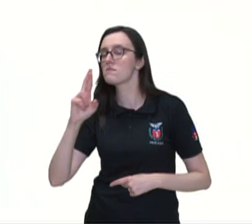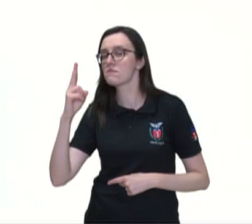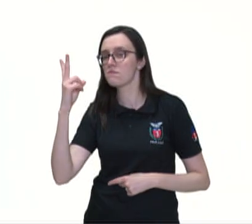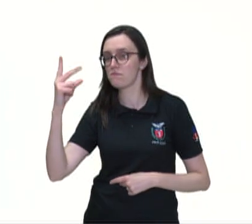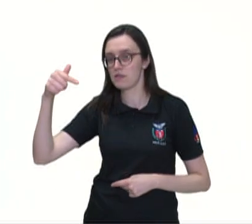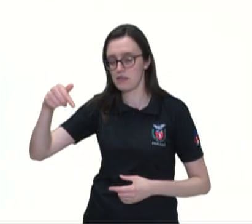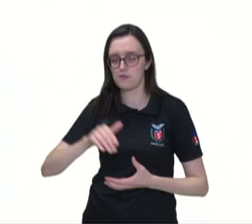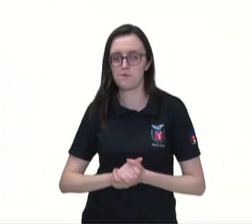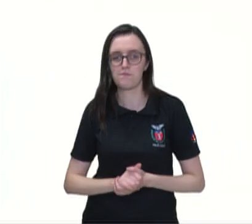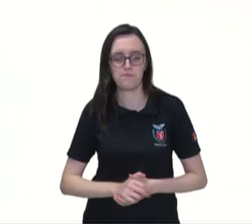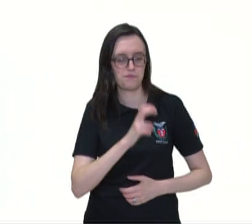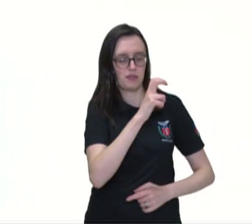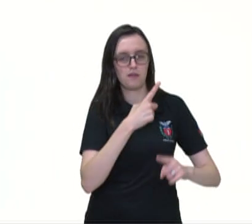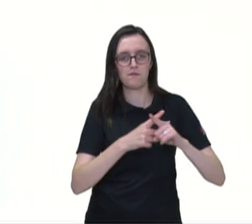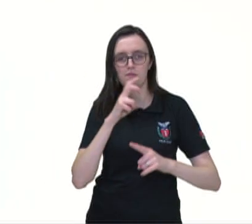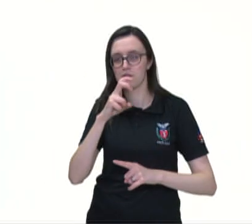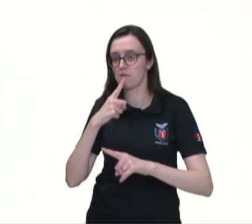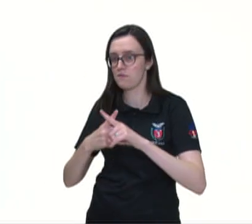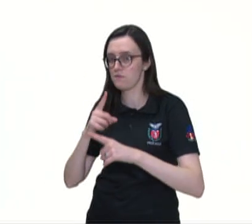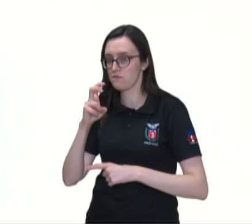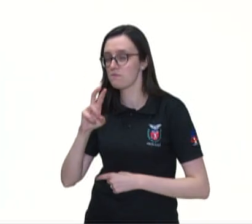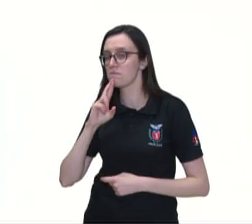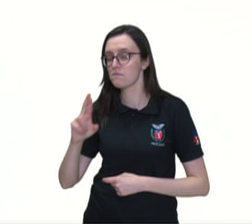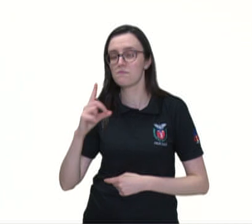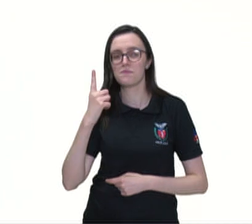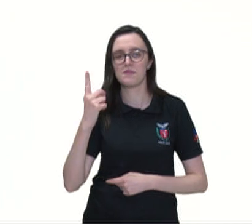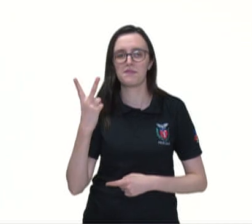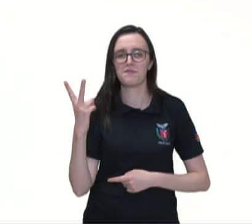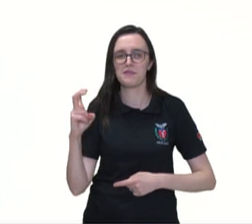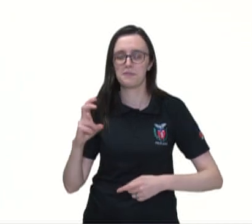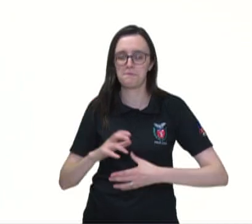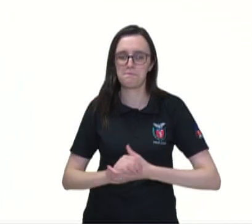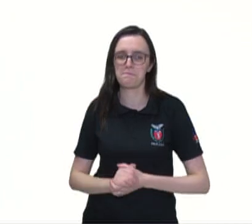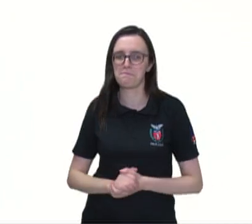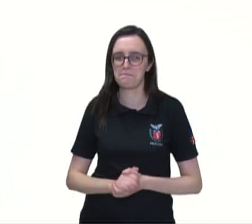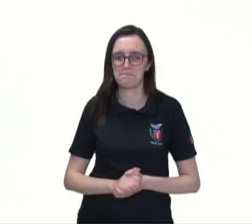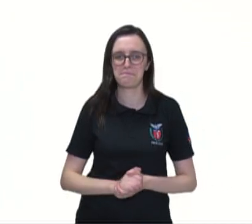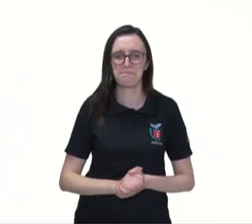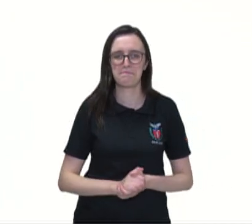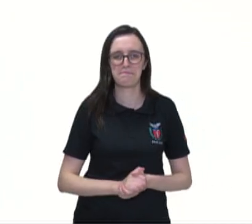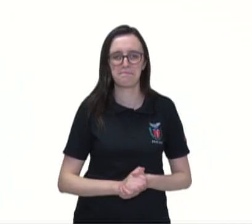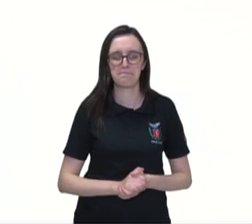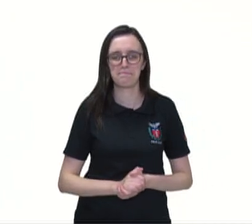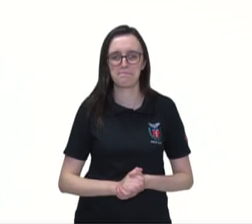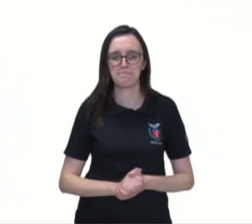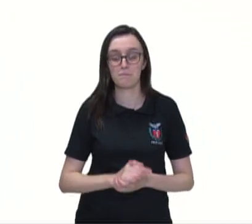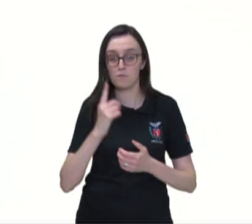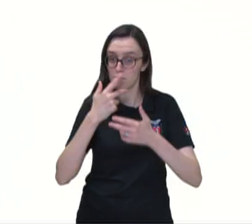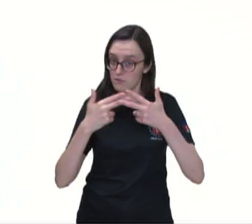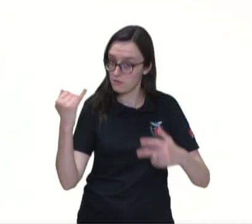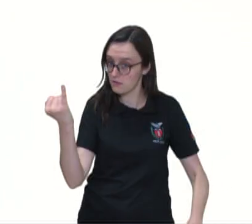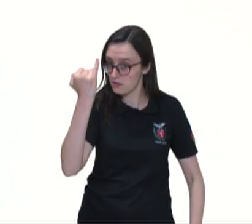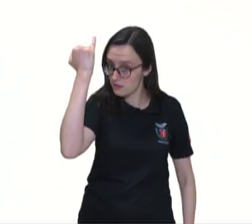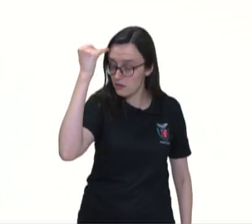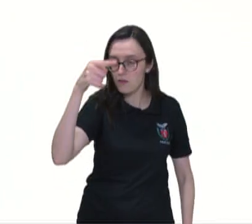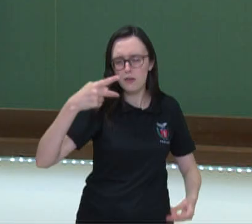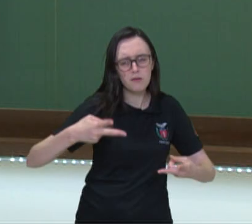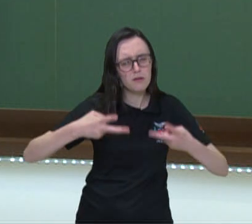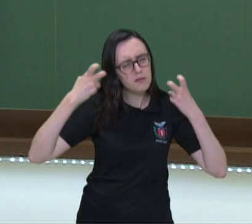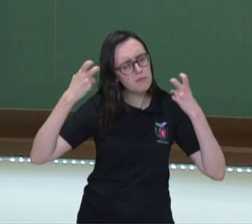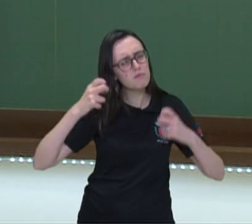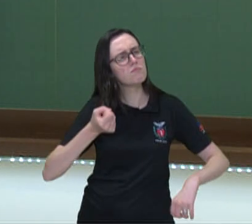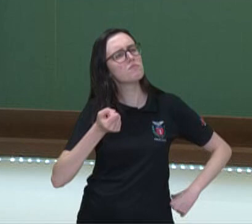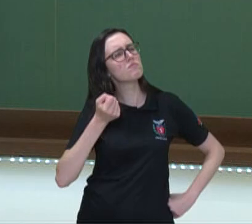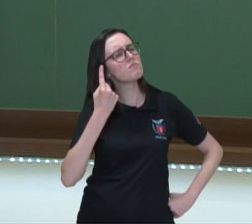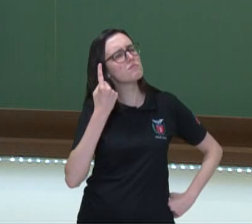27. 5 vezes 5 vezes 5, 125. Uma coisa importante, note que 3 ao cubo é